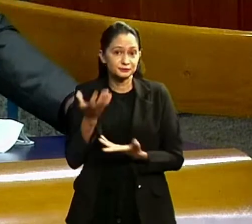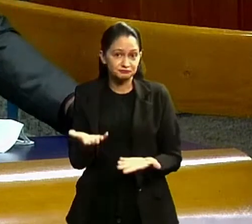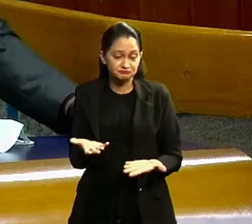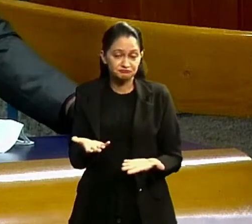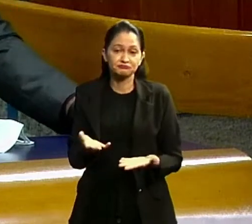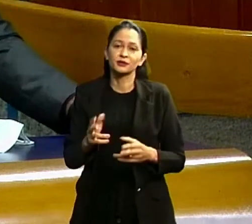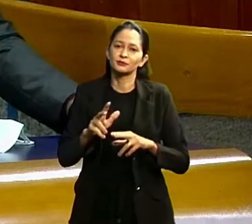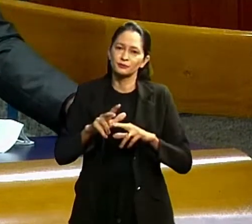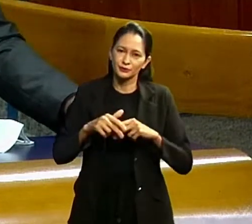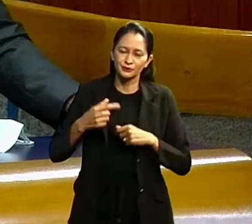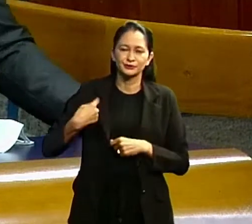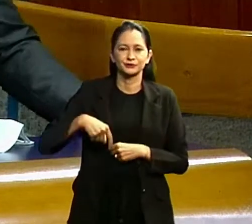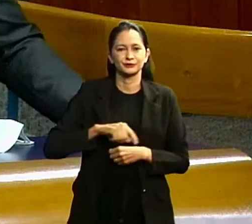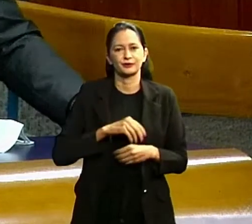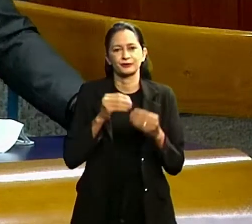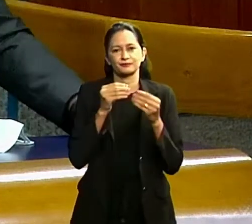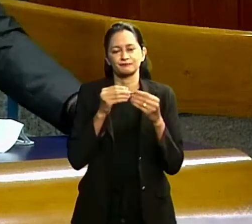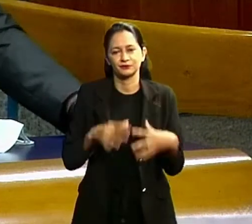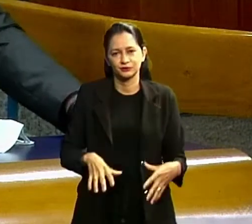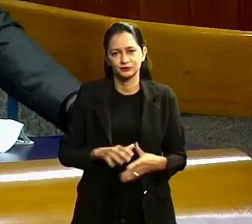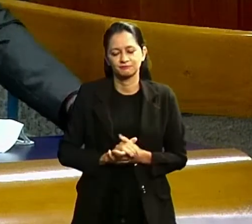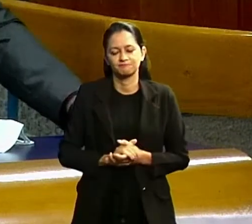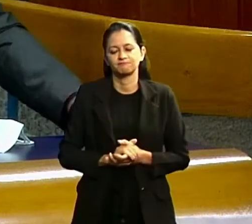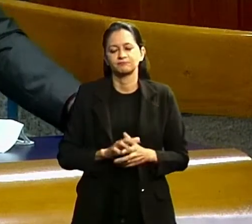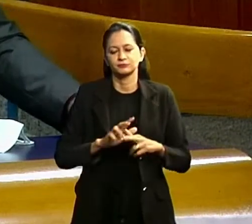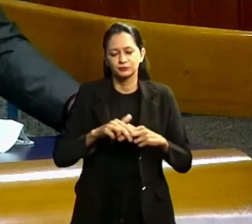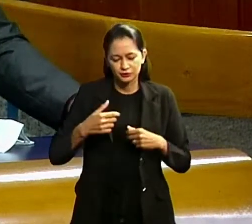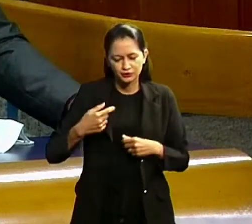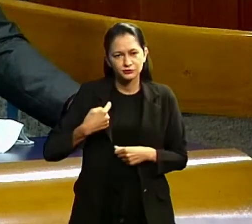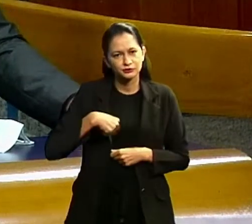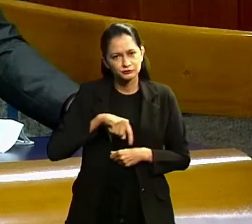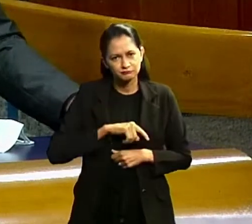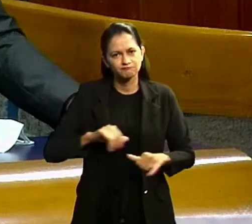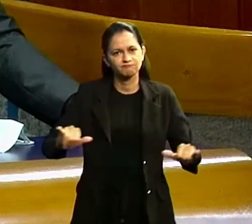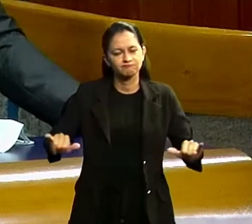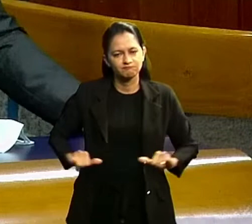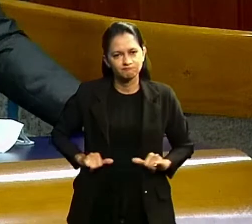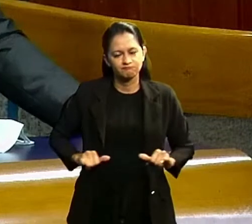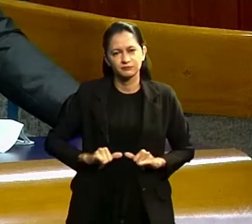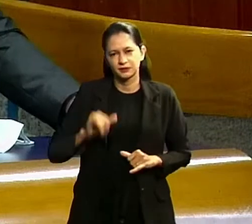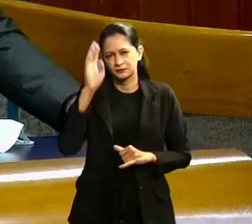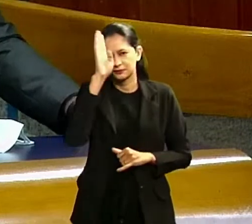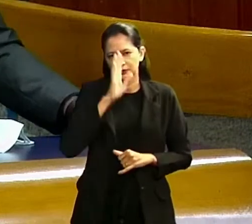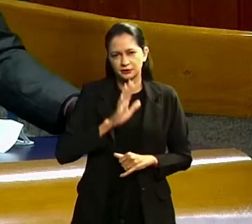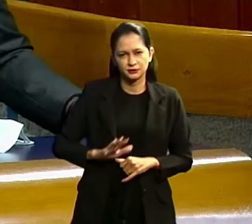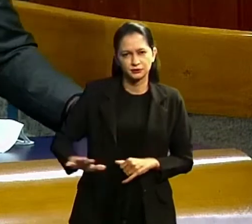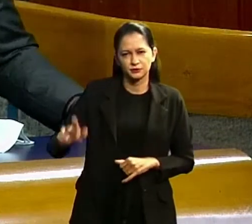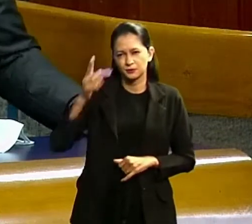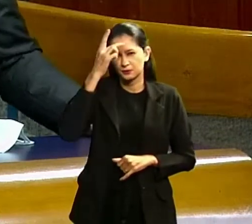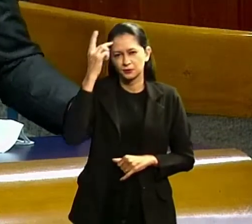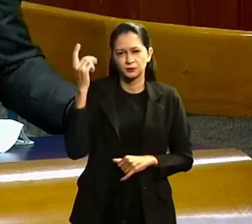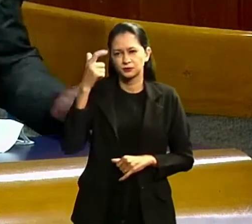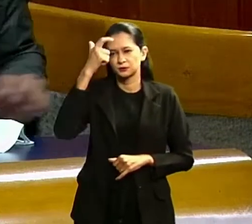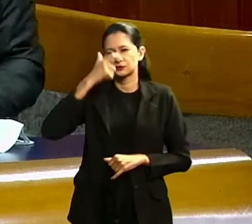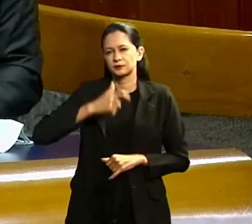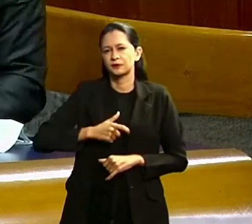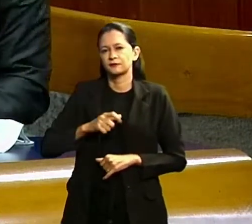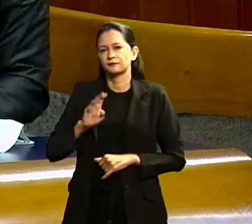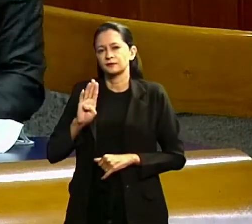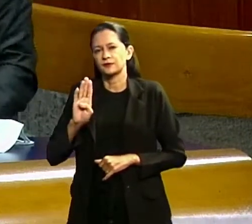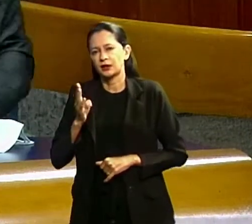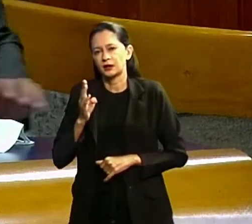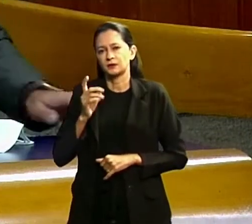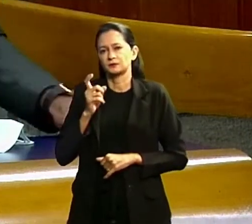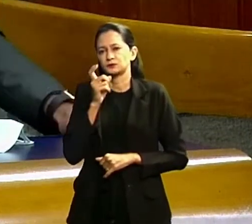que nós sofremos tanto, por isso que nós passamos o que nós passamos no nosso país, a politicagem suja, a inverdade,